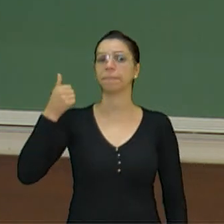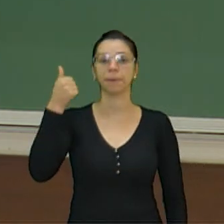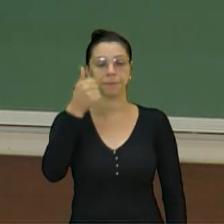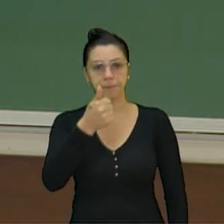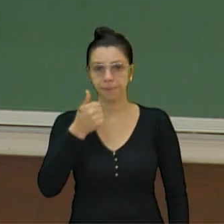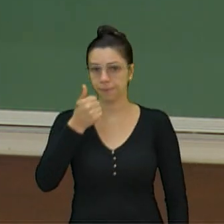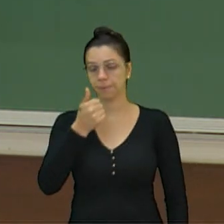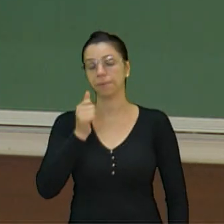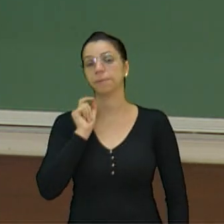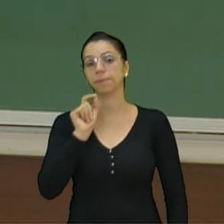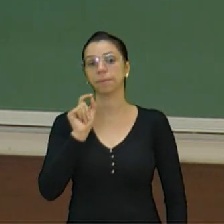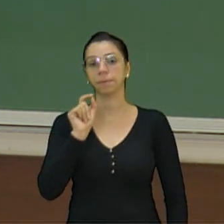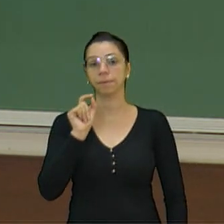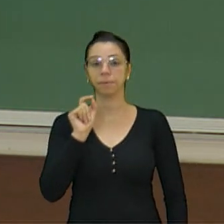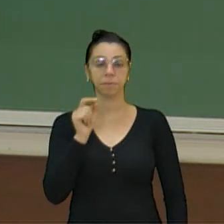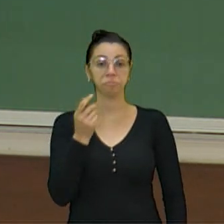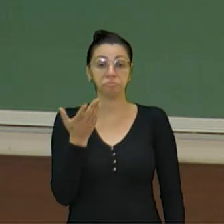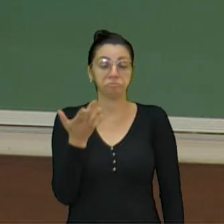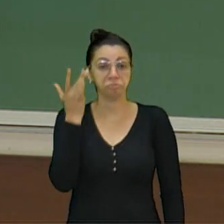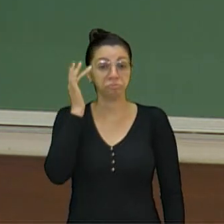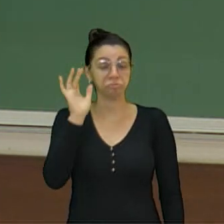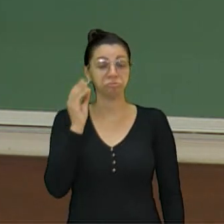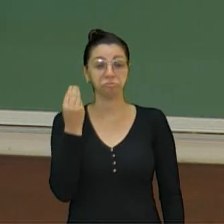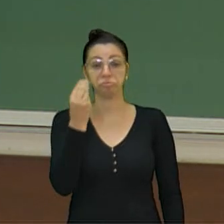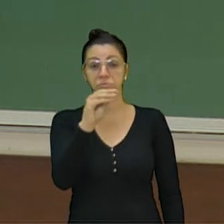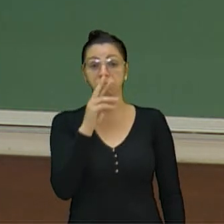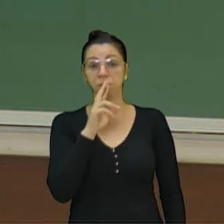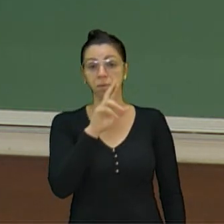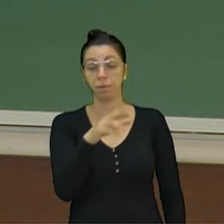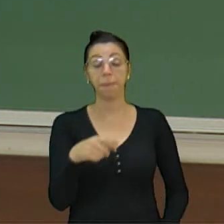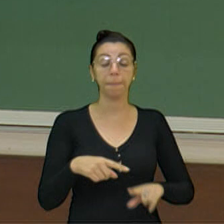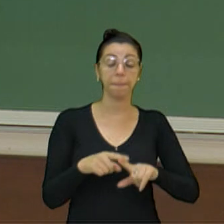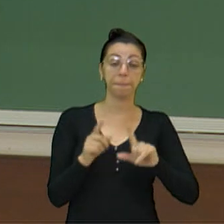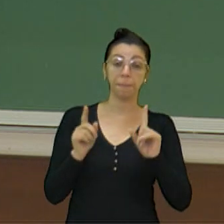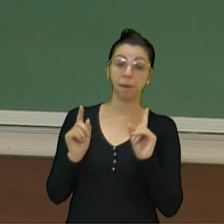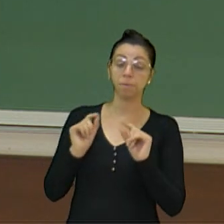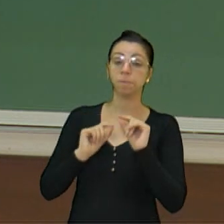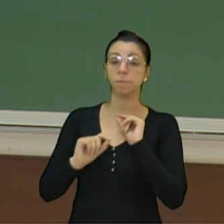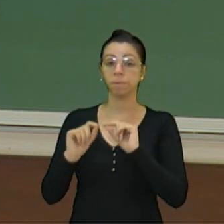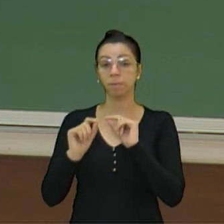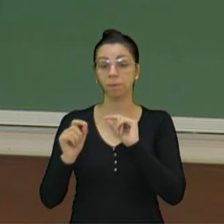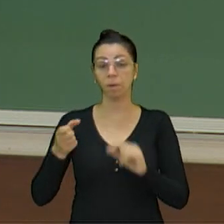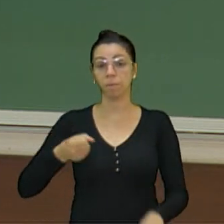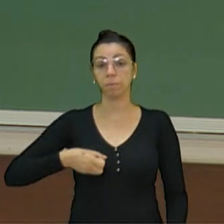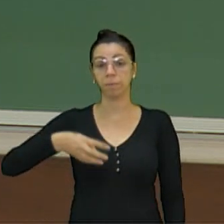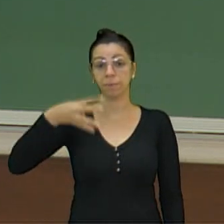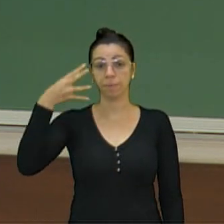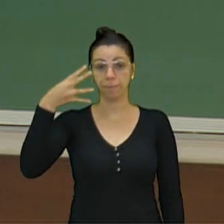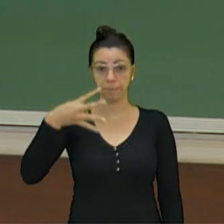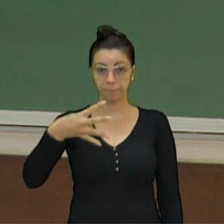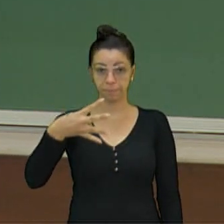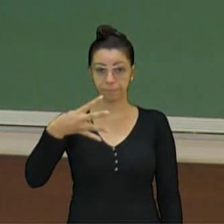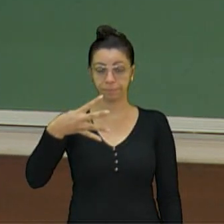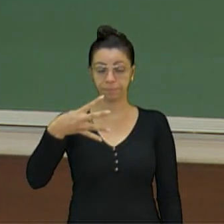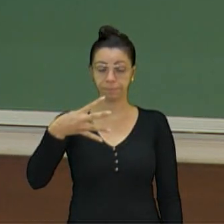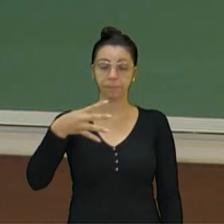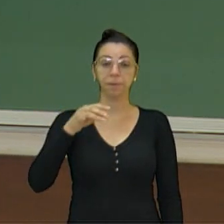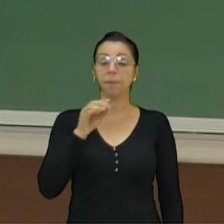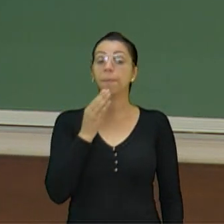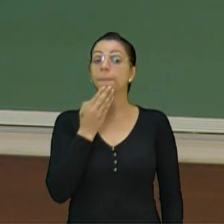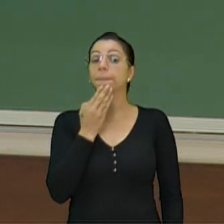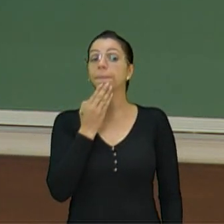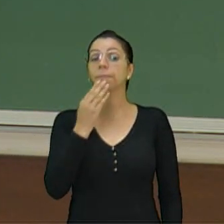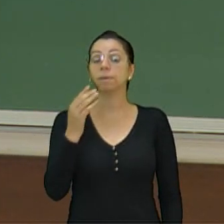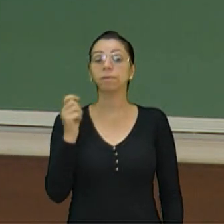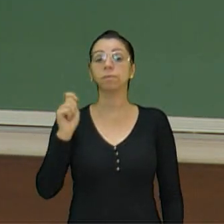mais efeito? Não sei o que, que vocês colocaram ali. Mas, para o número 4, quando eu pedi para vocês